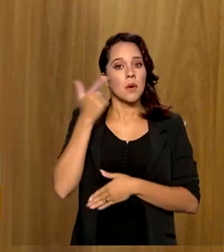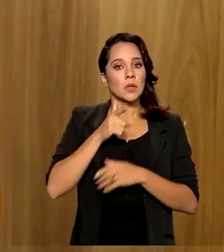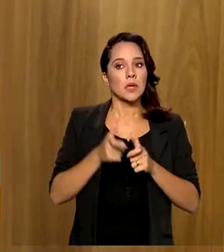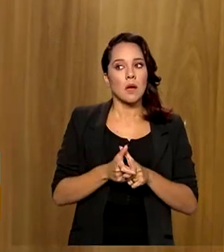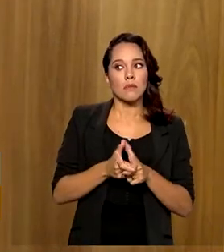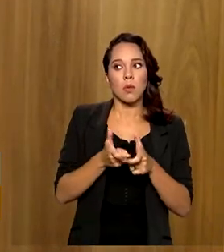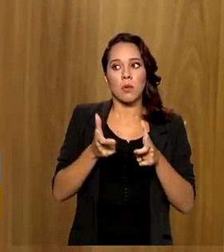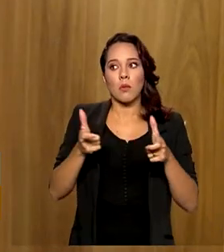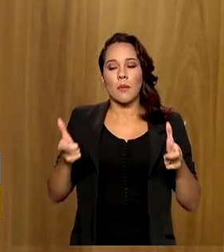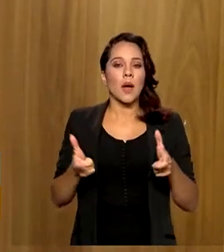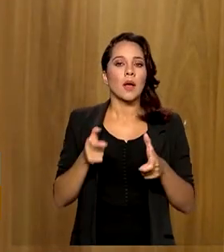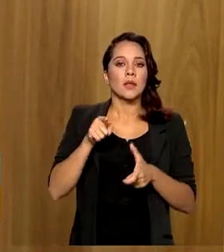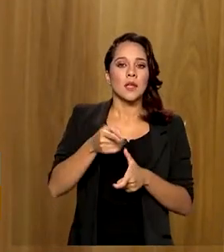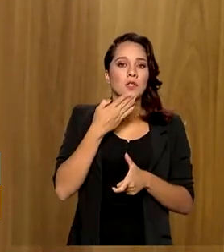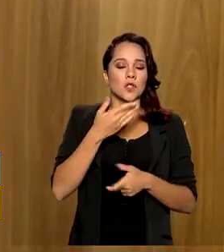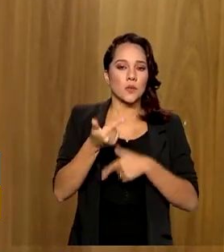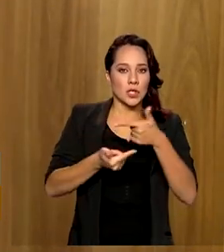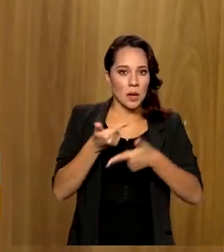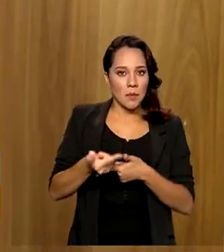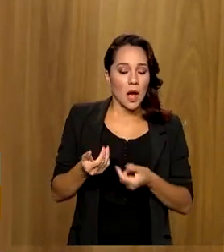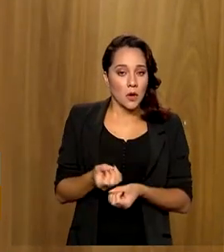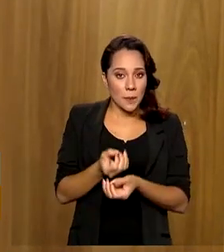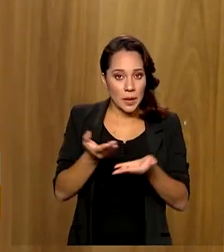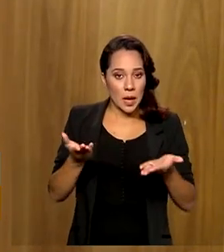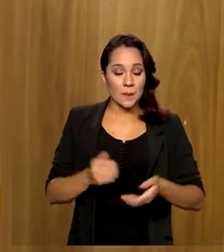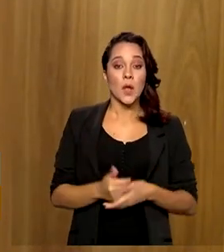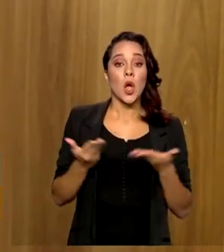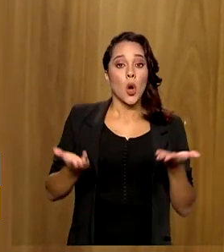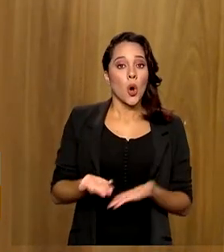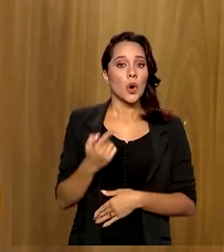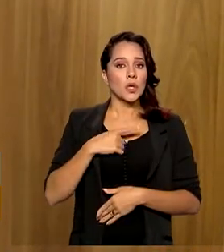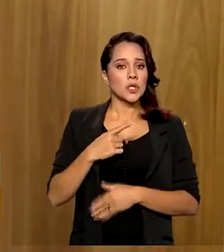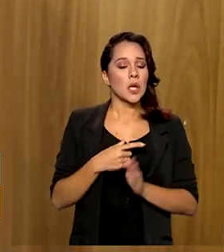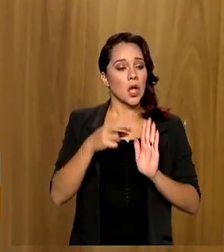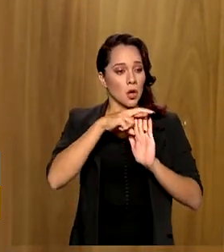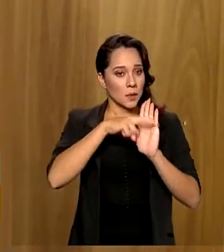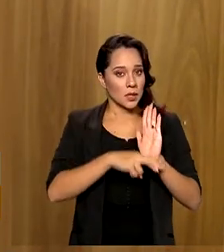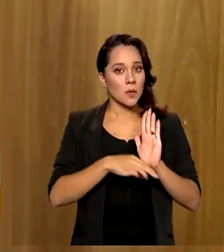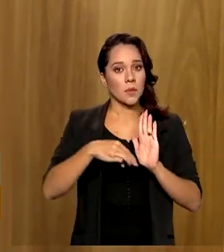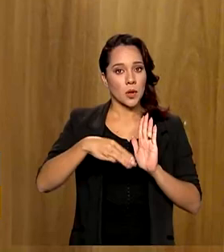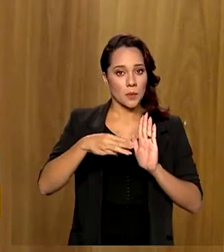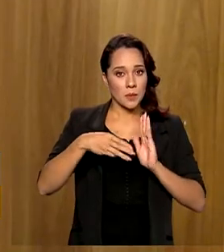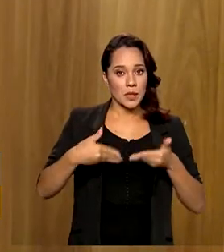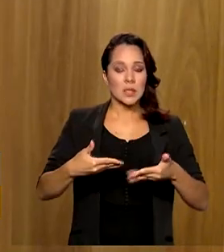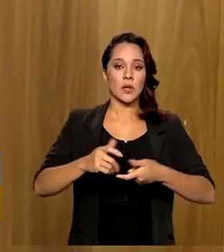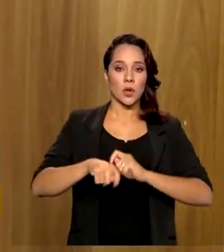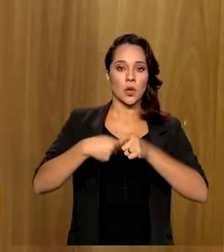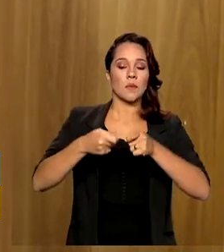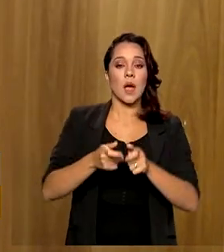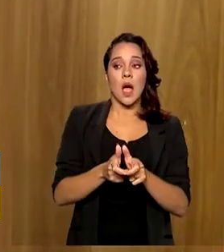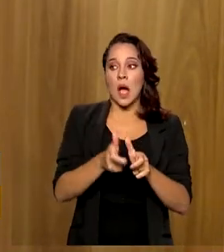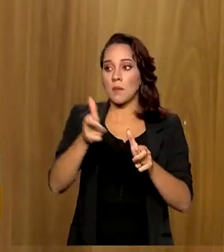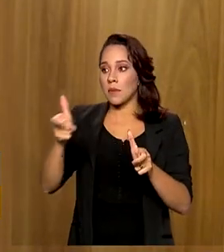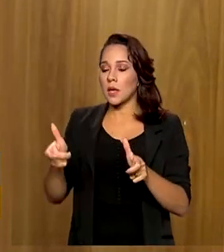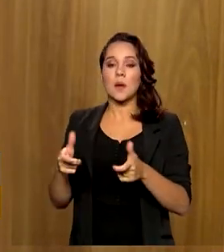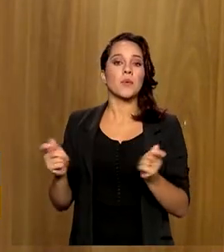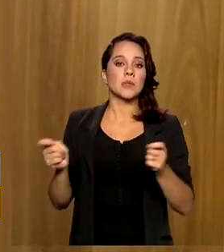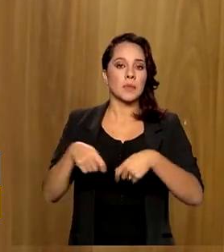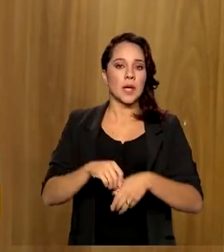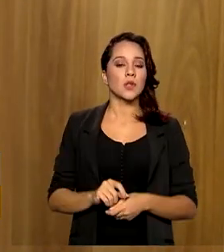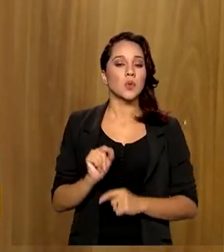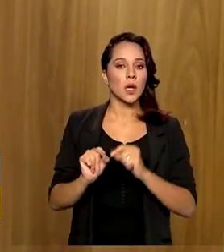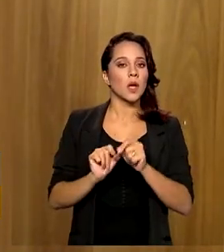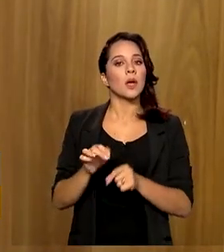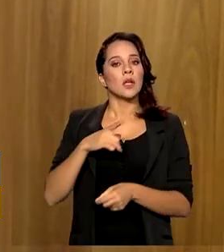o número de provedores desse tipo de serviço. E hoje saiu uma regulamentação pelo Ministério da Economia justamente ampliando a possibilidade